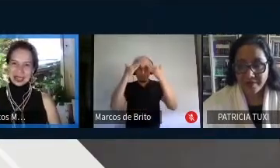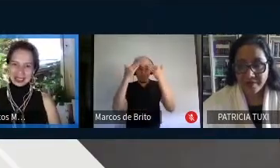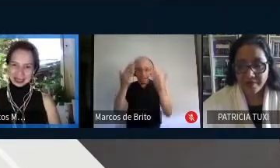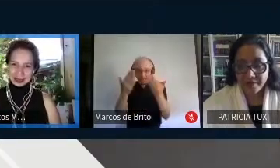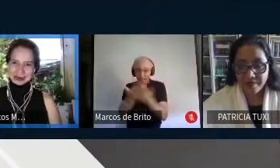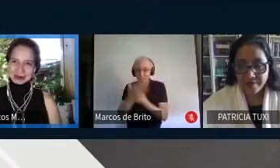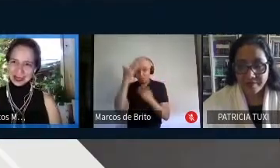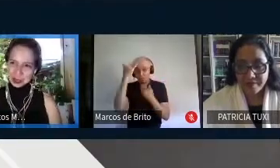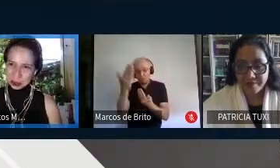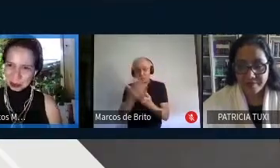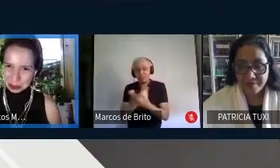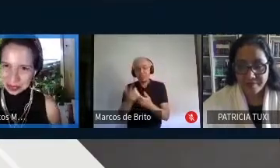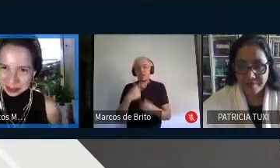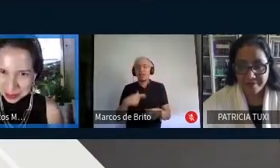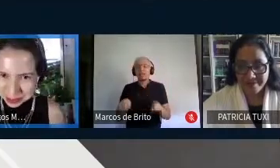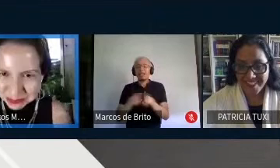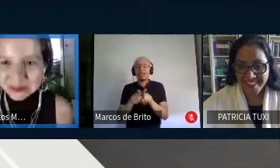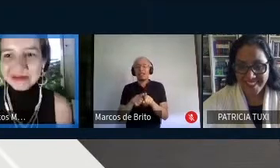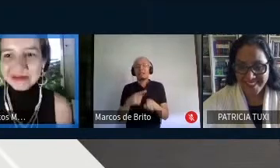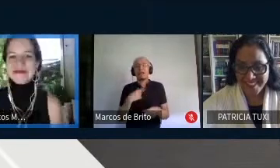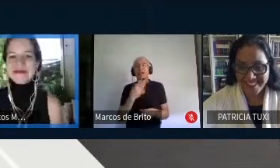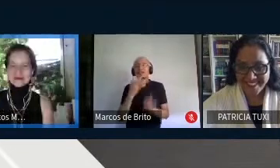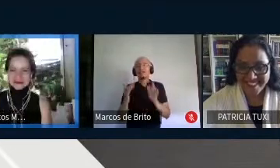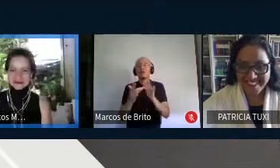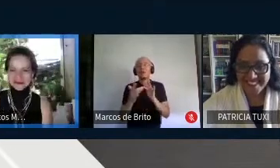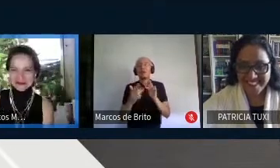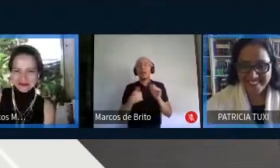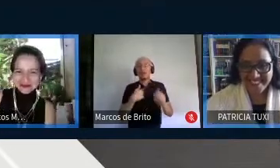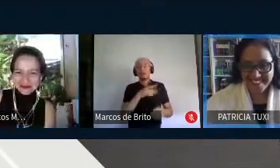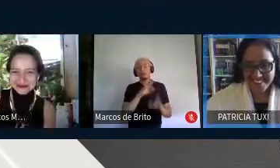e o meu contato. Desculpa o tempo.